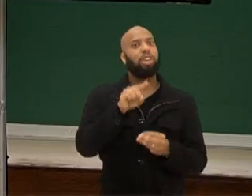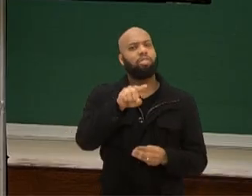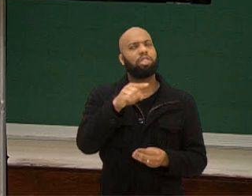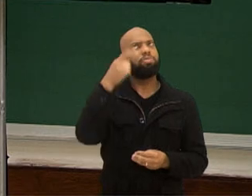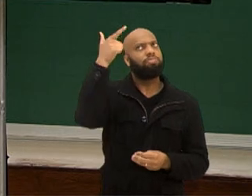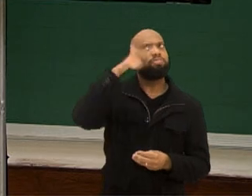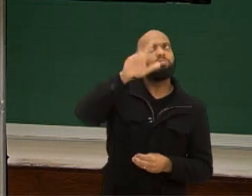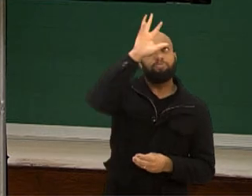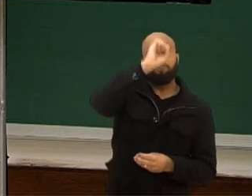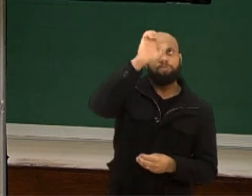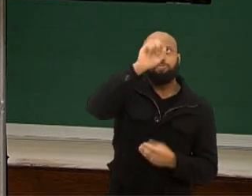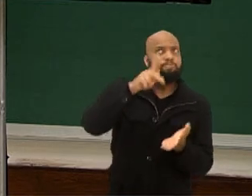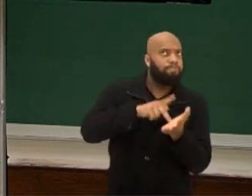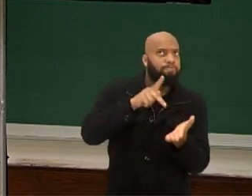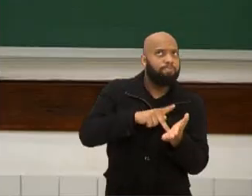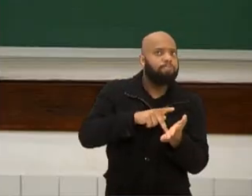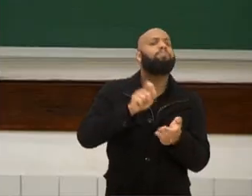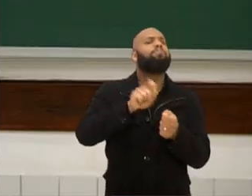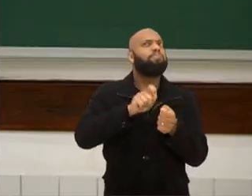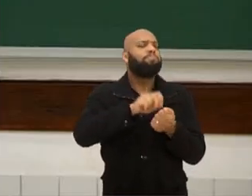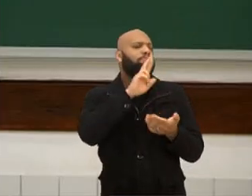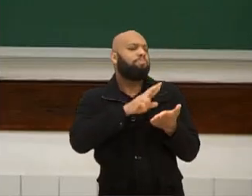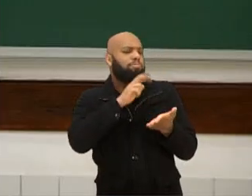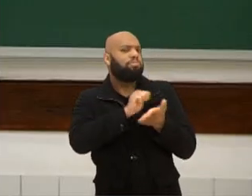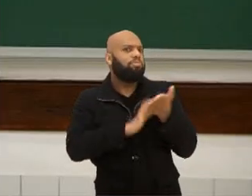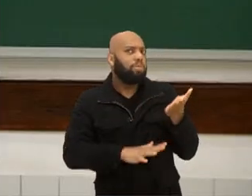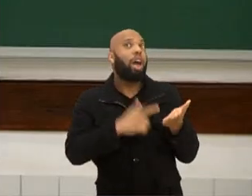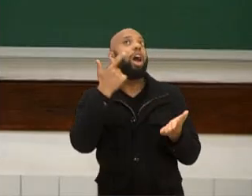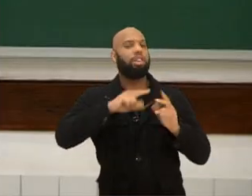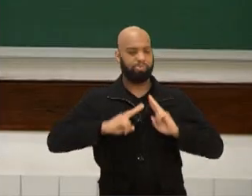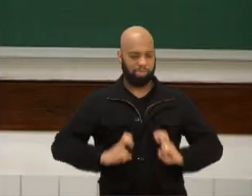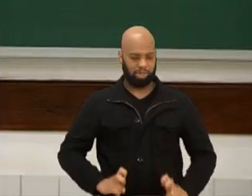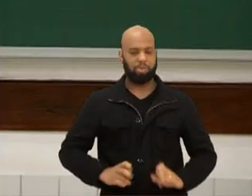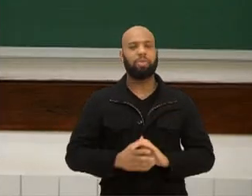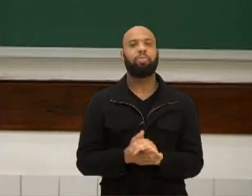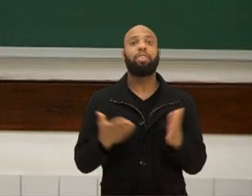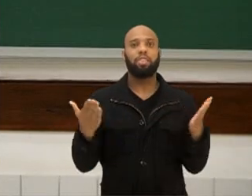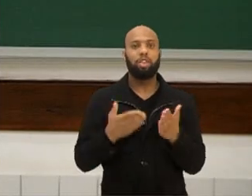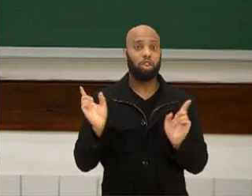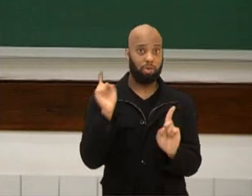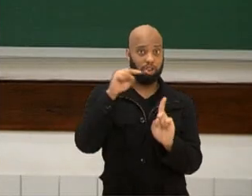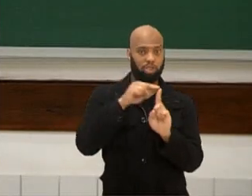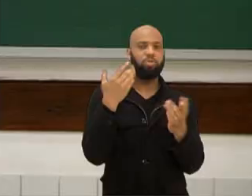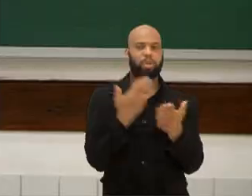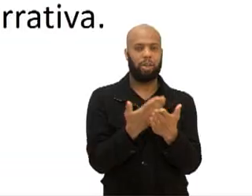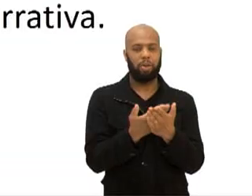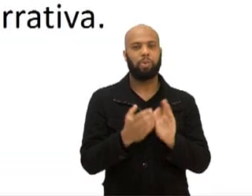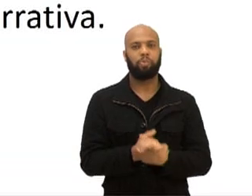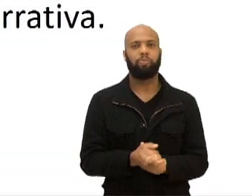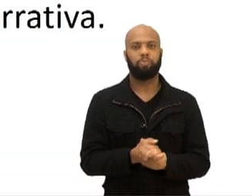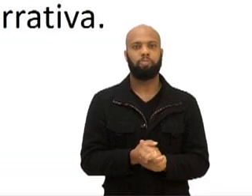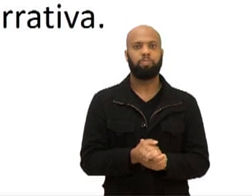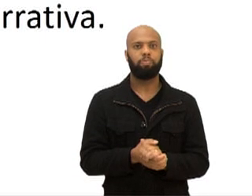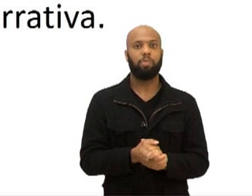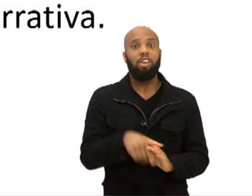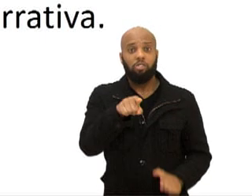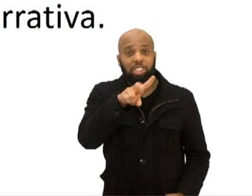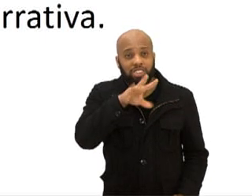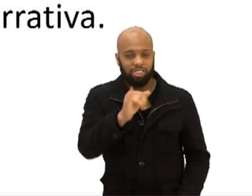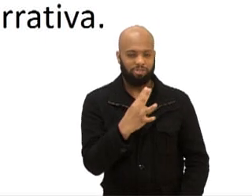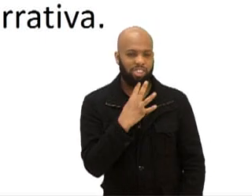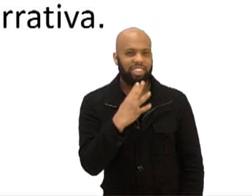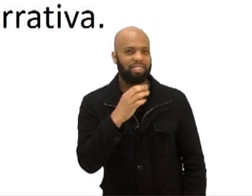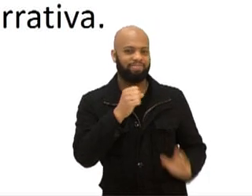para vocês durante as aulas. Dado o nosso recado, vamos aos nossos objetivos de hoje? Conhecer as características do